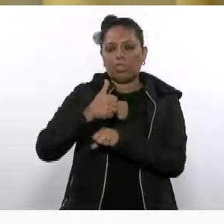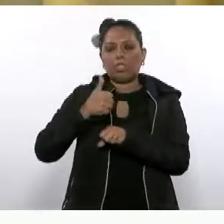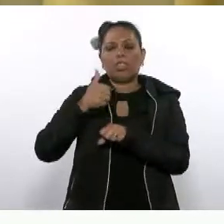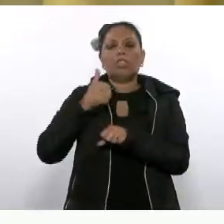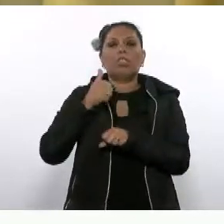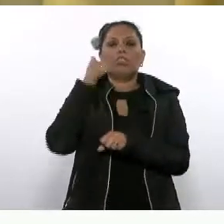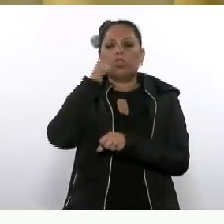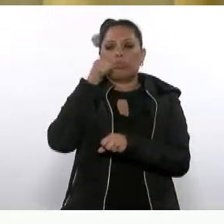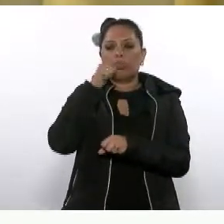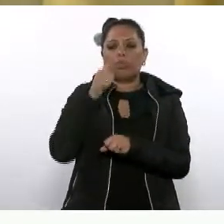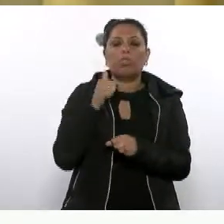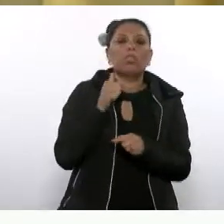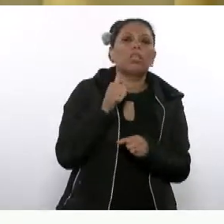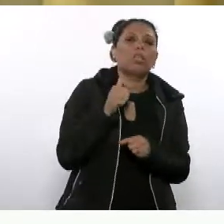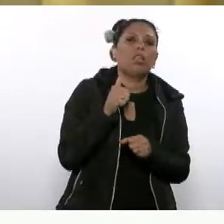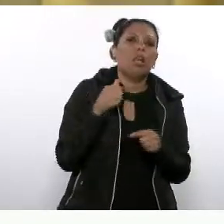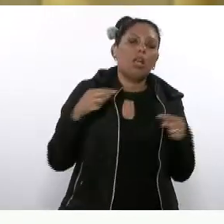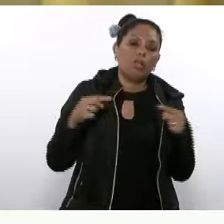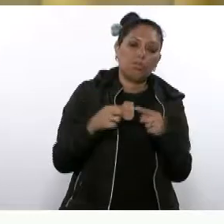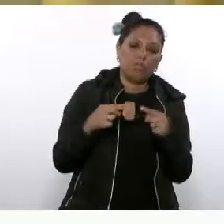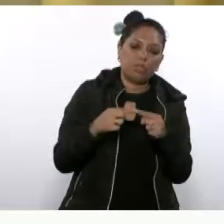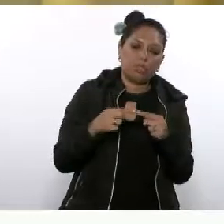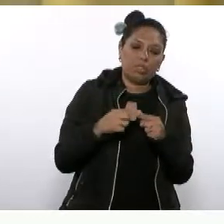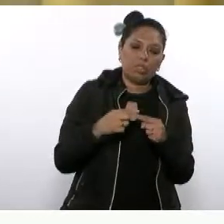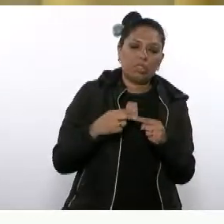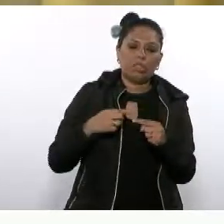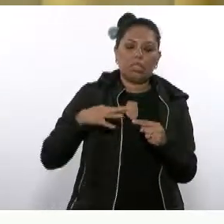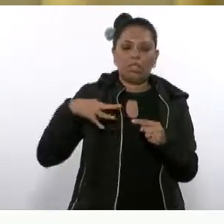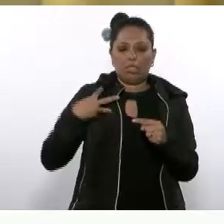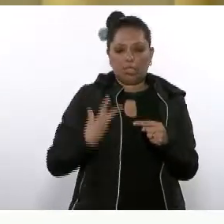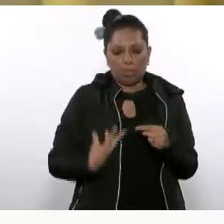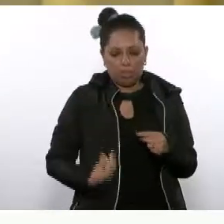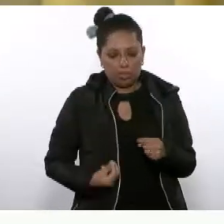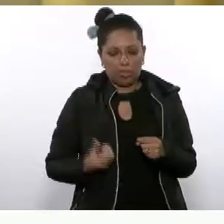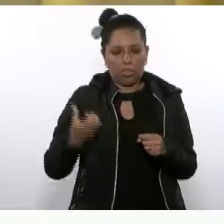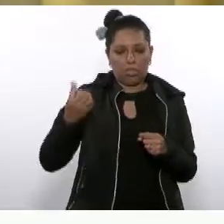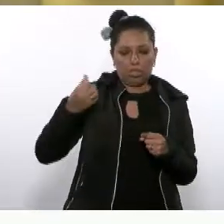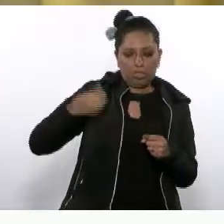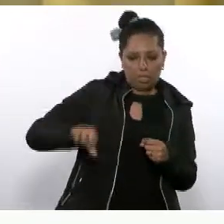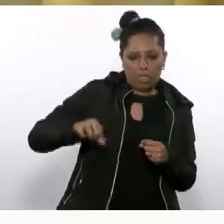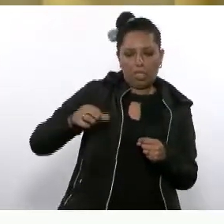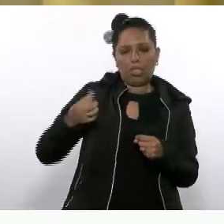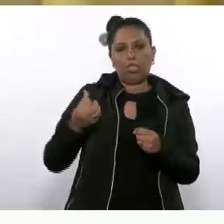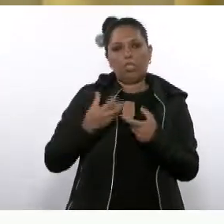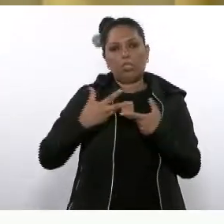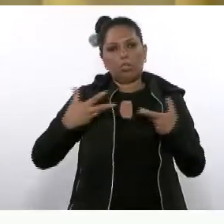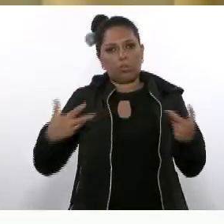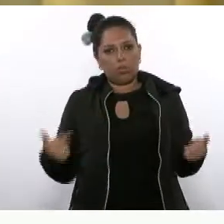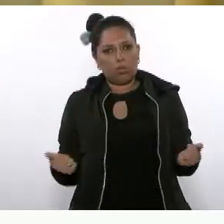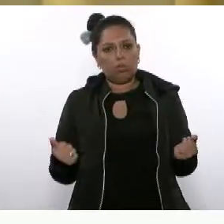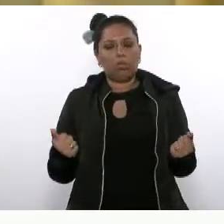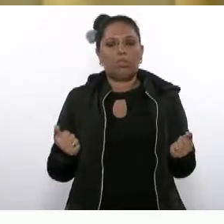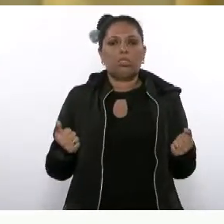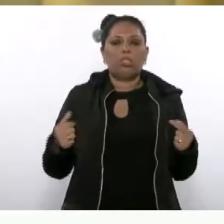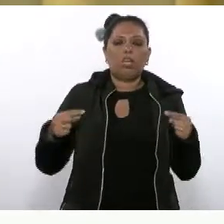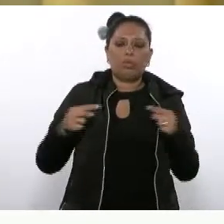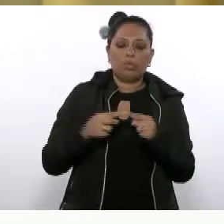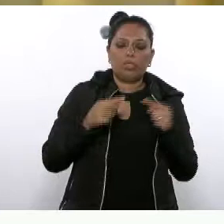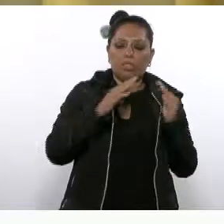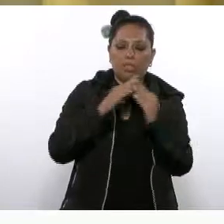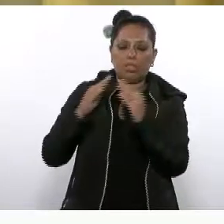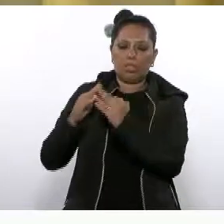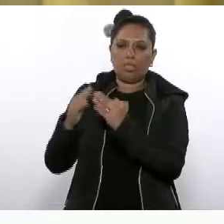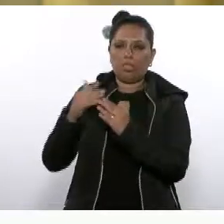as opressões decorrentes da lesbofobia, transfobia, desigualdade de raça e gênero, geracional, de local de moradia,